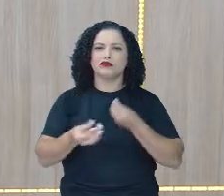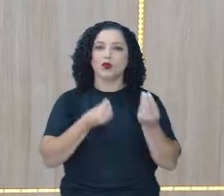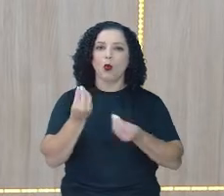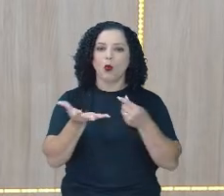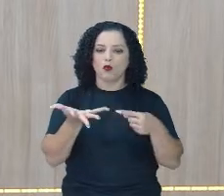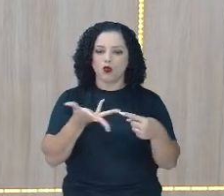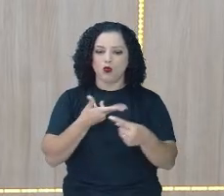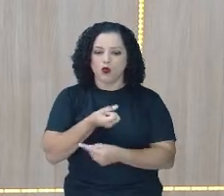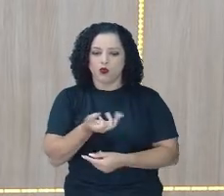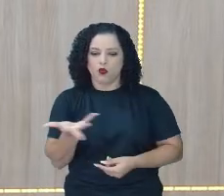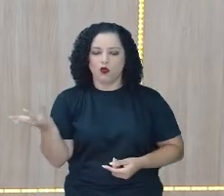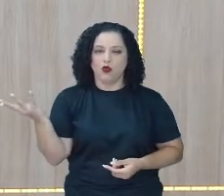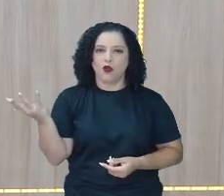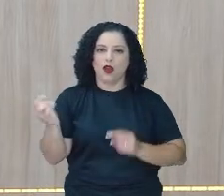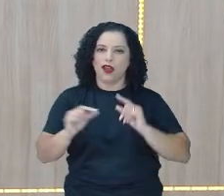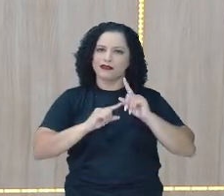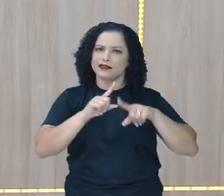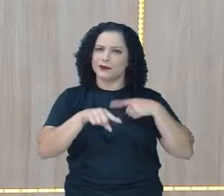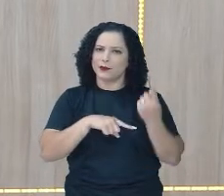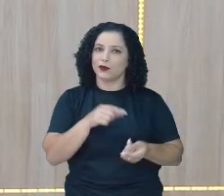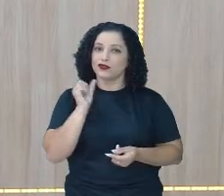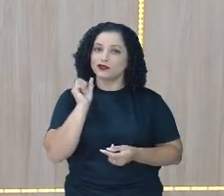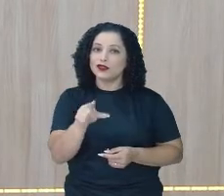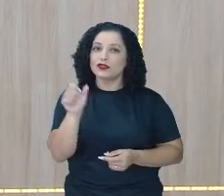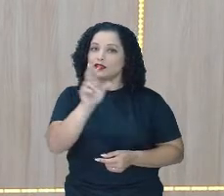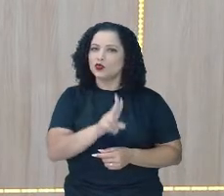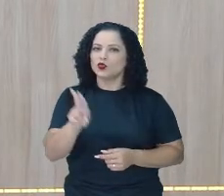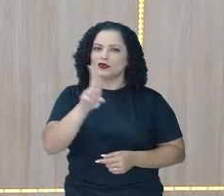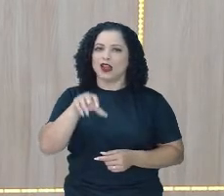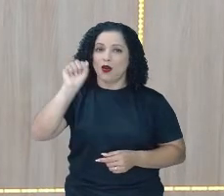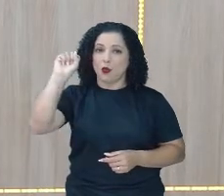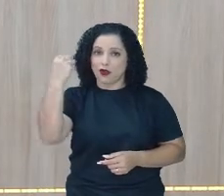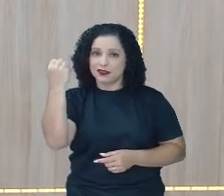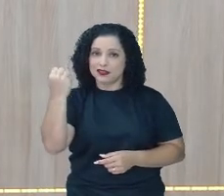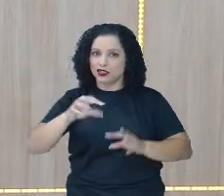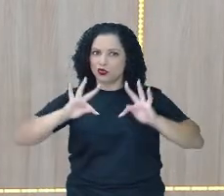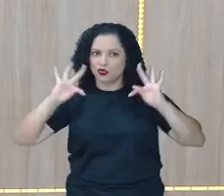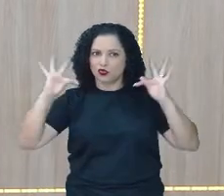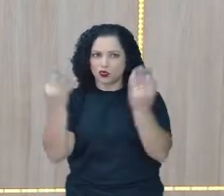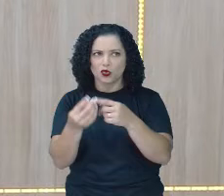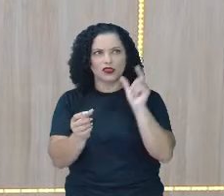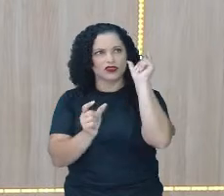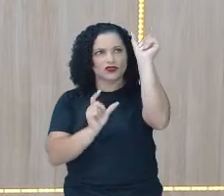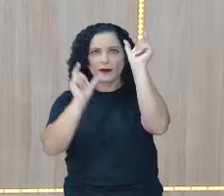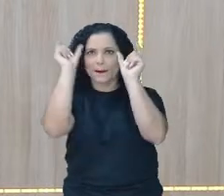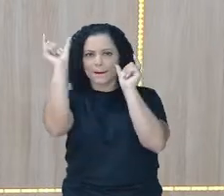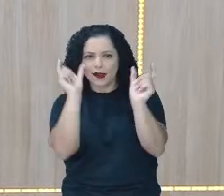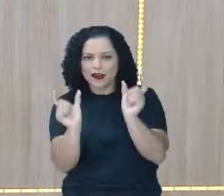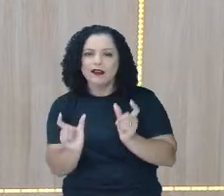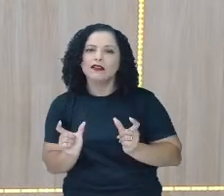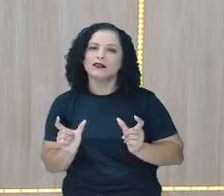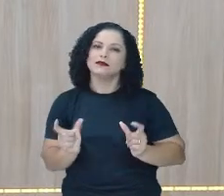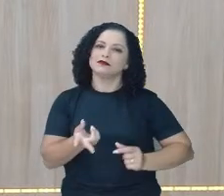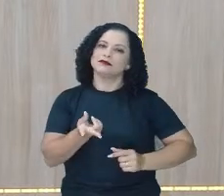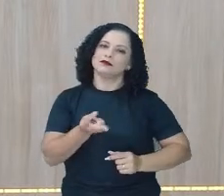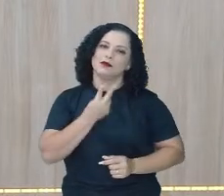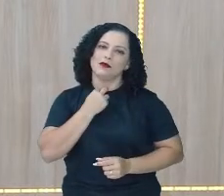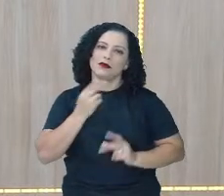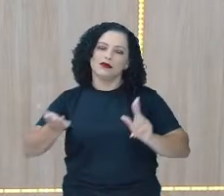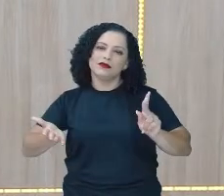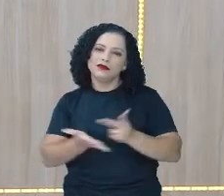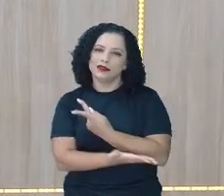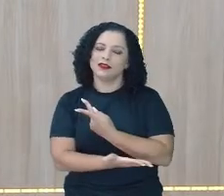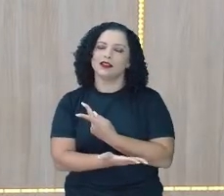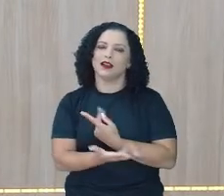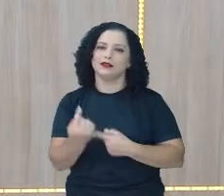pluralizar e daqui a pouco você quer botar o S em tudo. E aí você vai quebrar a cara, como o professor André já adiantou aqui, porque nós